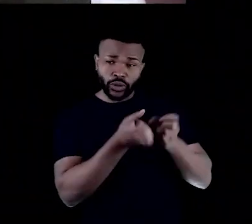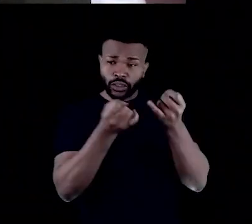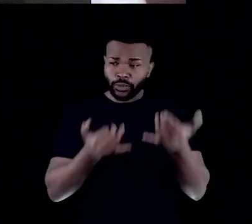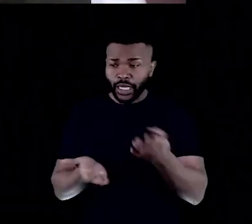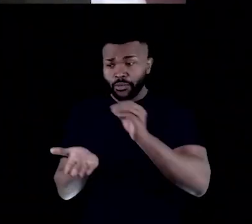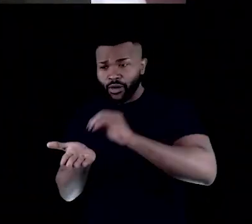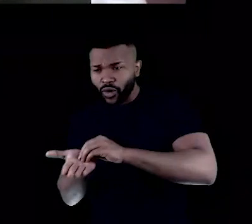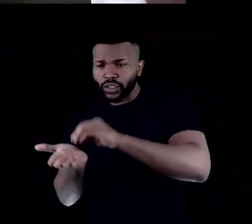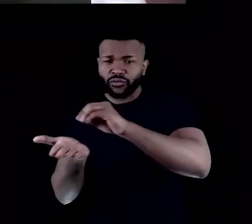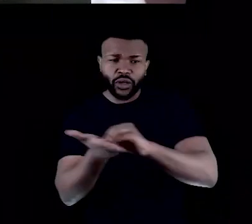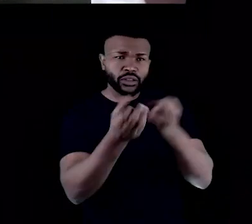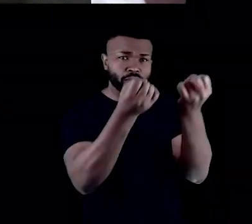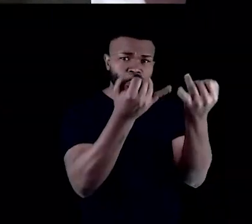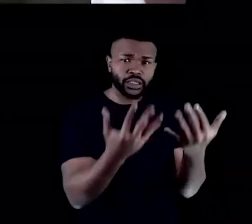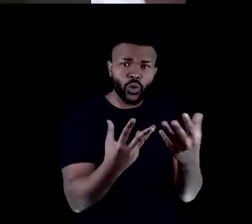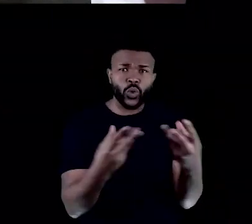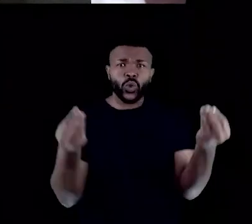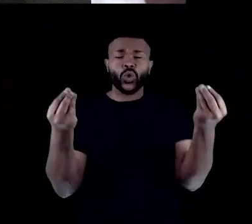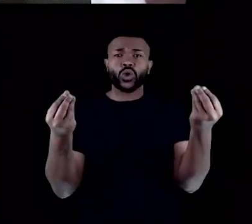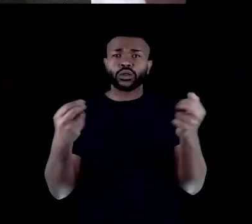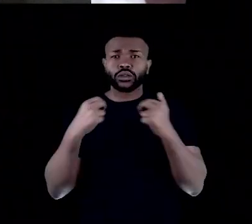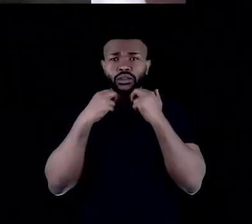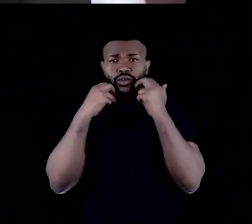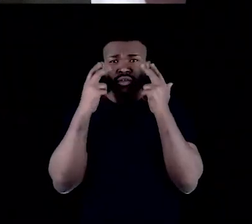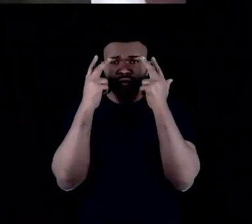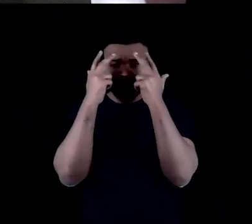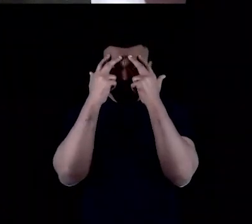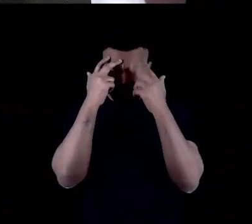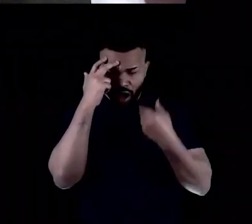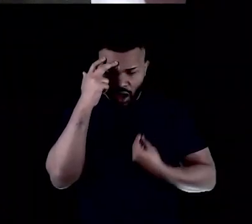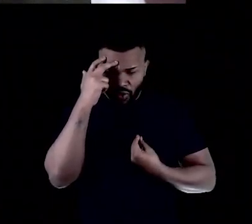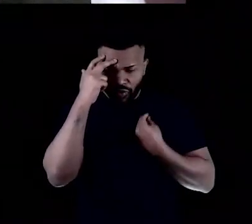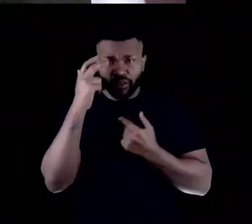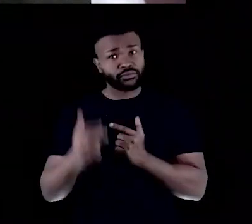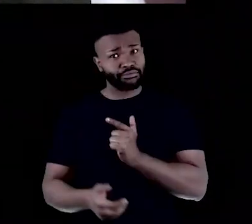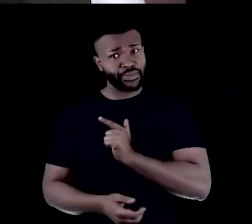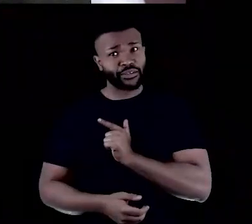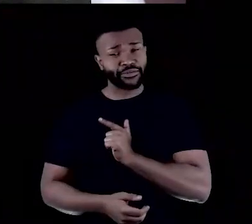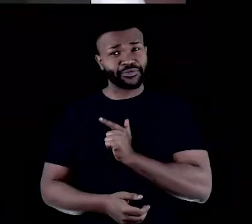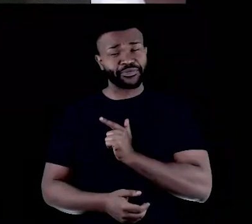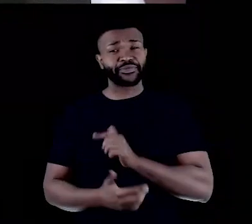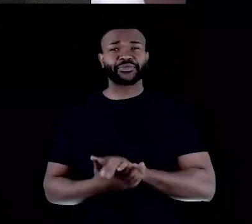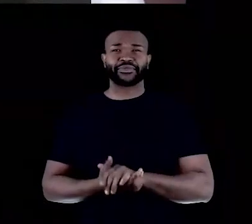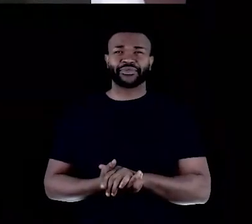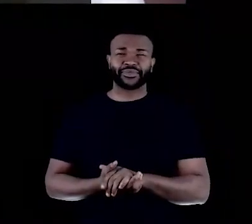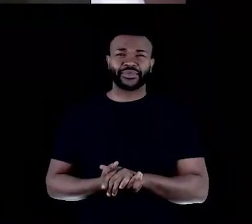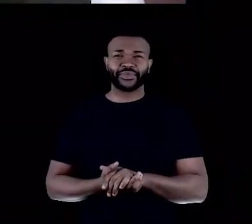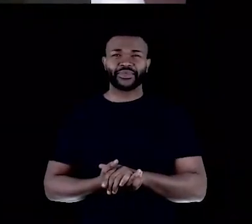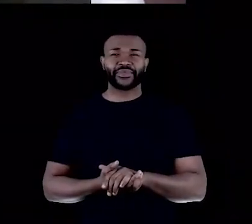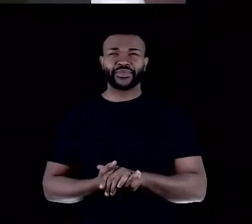falta para falta, até que falte explicação. Constrangido, ganho minha presença.